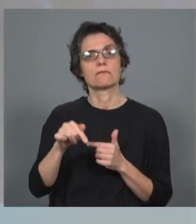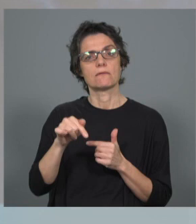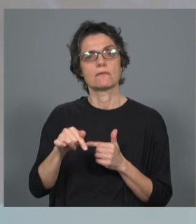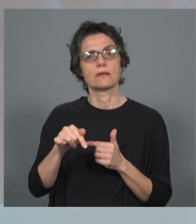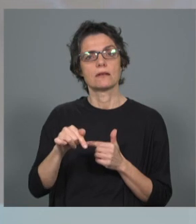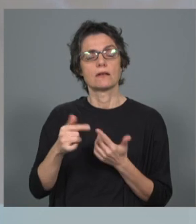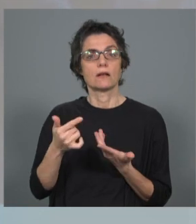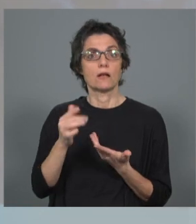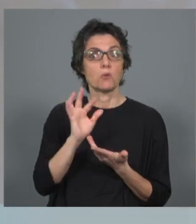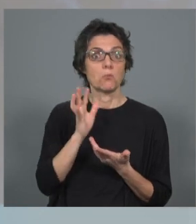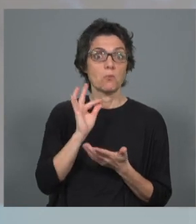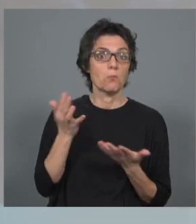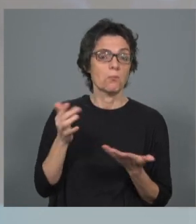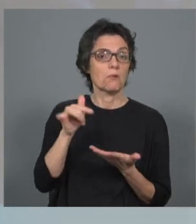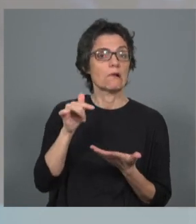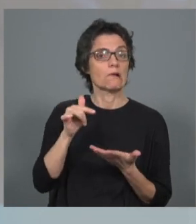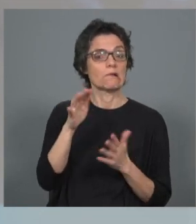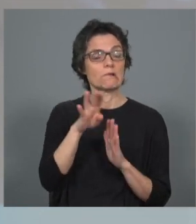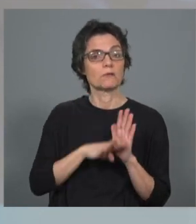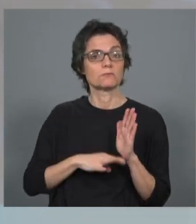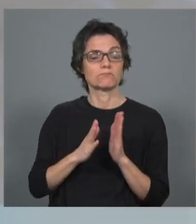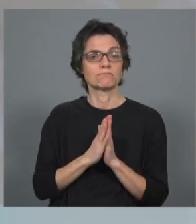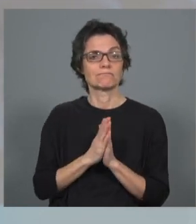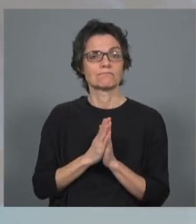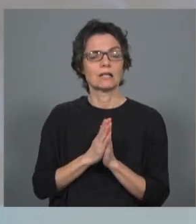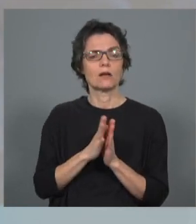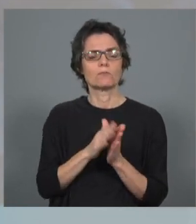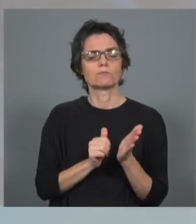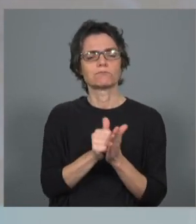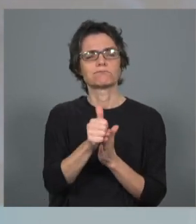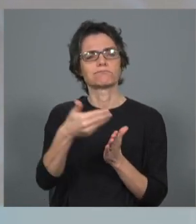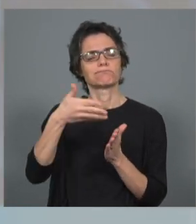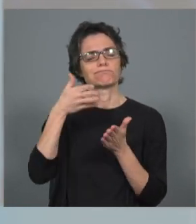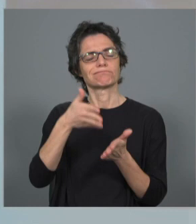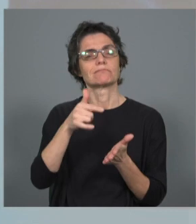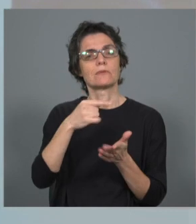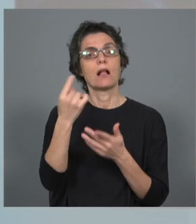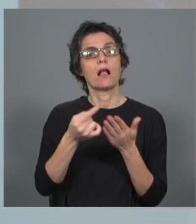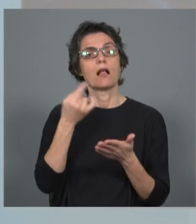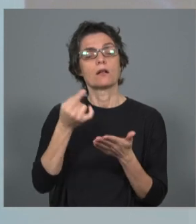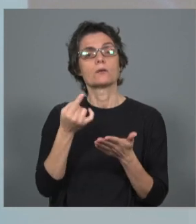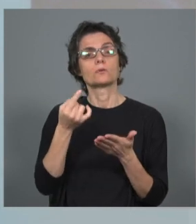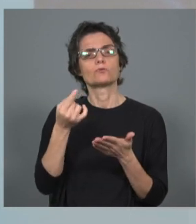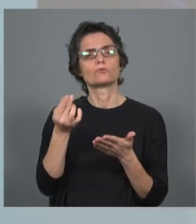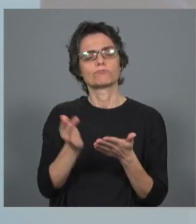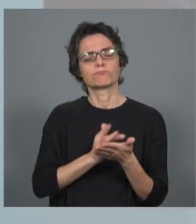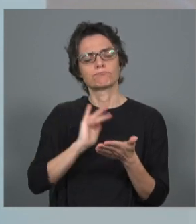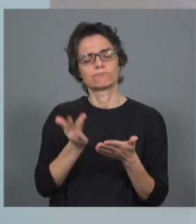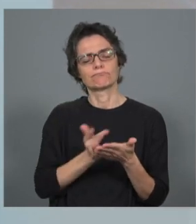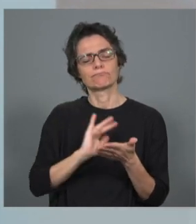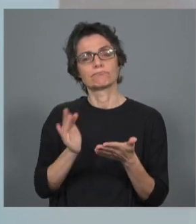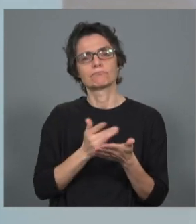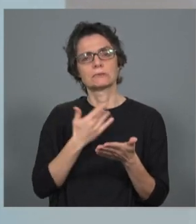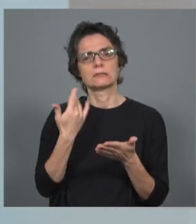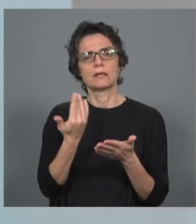neste programa nos centramos no livro dos livros, a Bíblia. Folheamos algumas páginas dessa obra milenar para ir ao encontro dos textos que